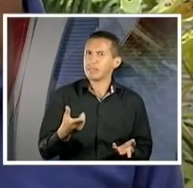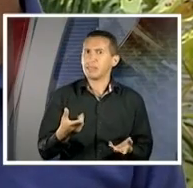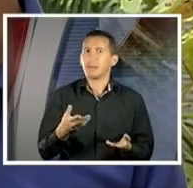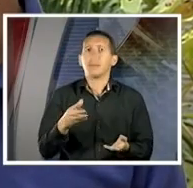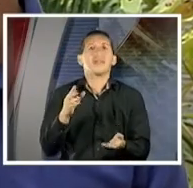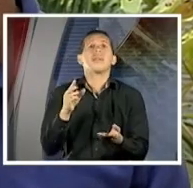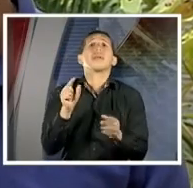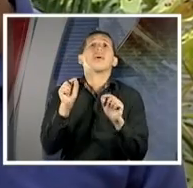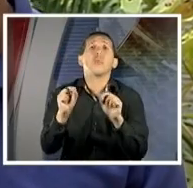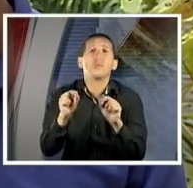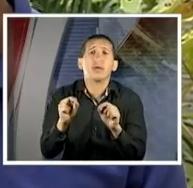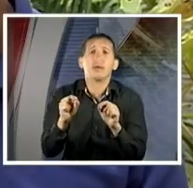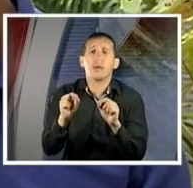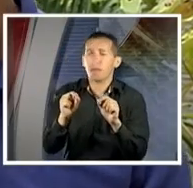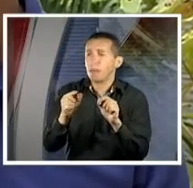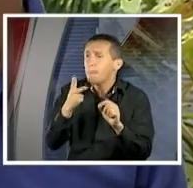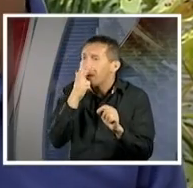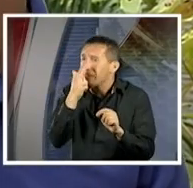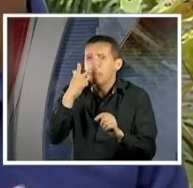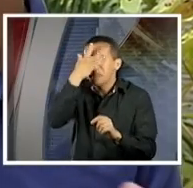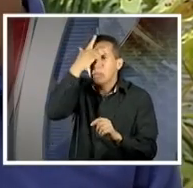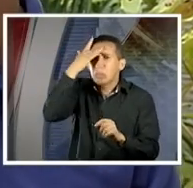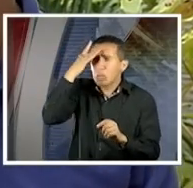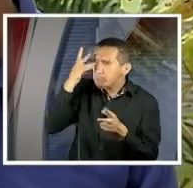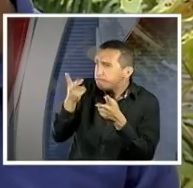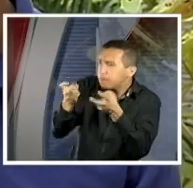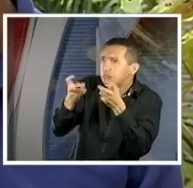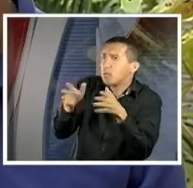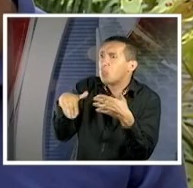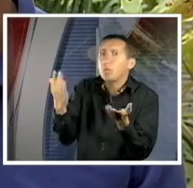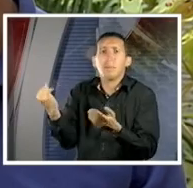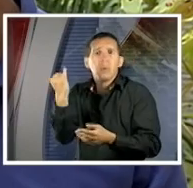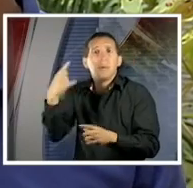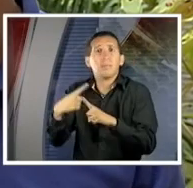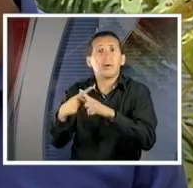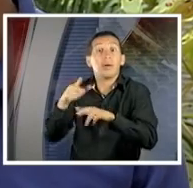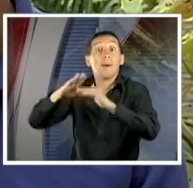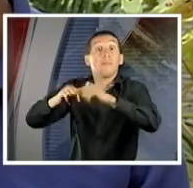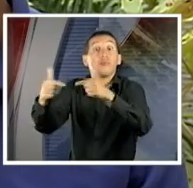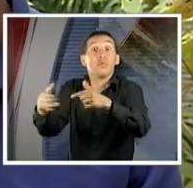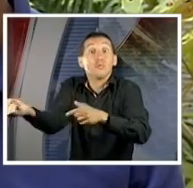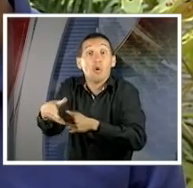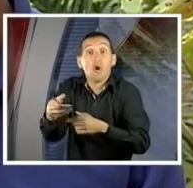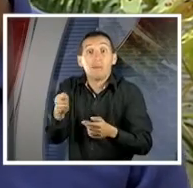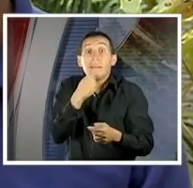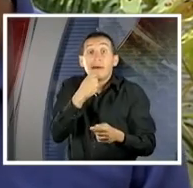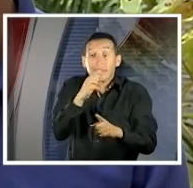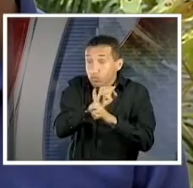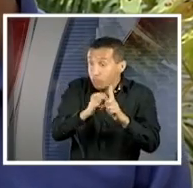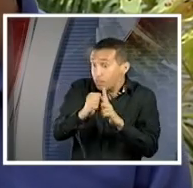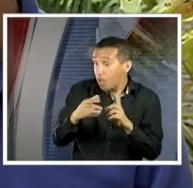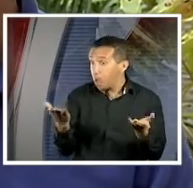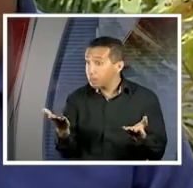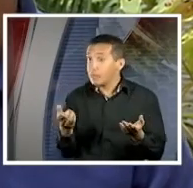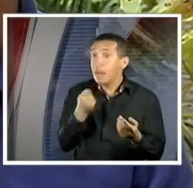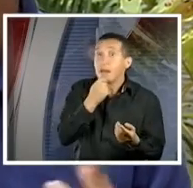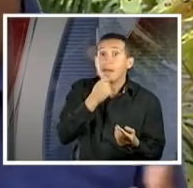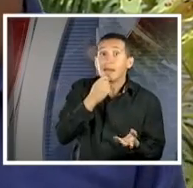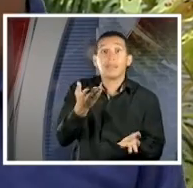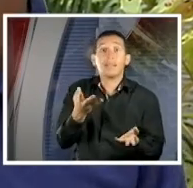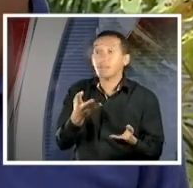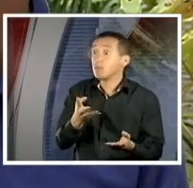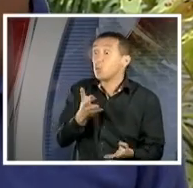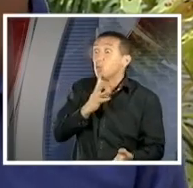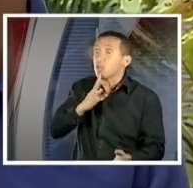elas têm relação com a visibilidade que a profissão não tem. Uma profissão extremamente nova, uma profissão nova, que não carrega o